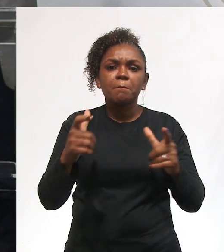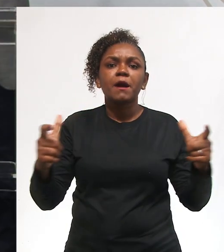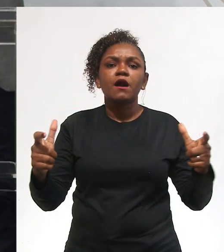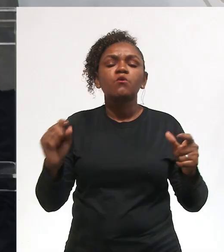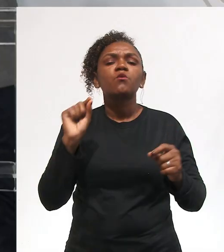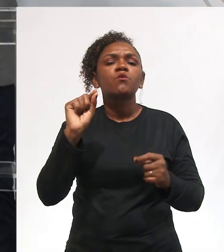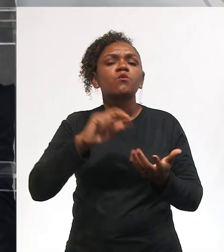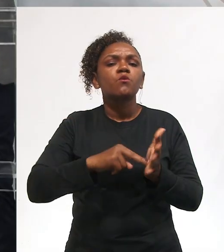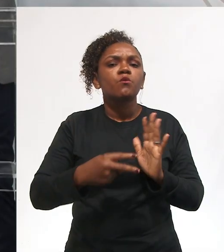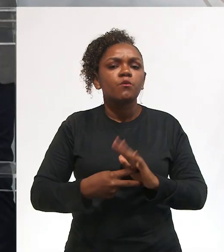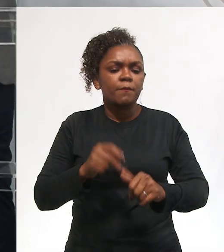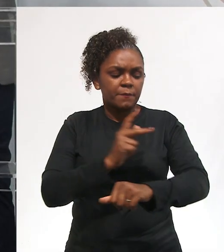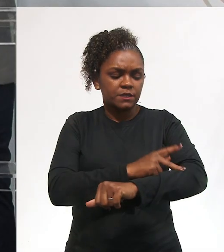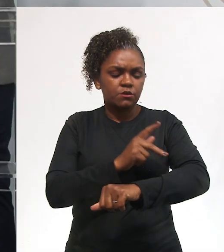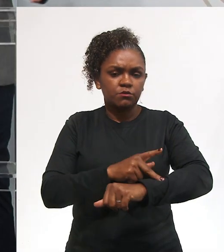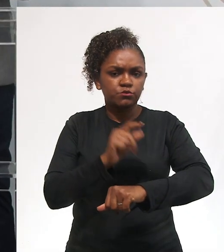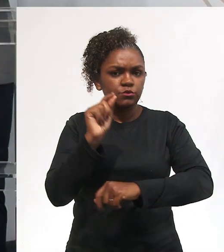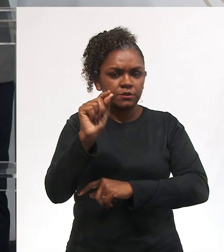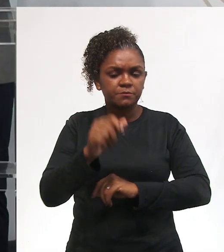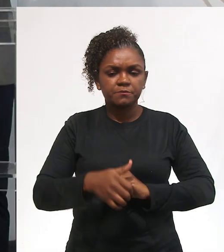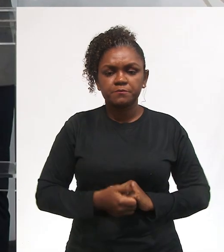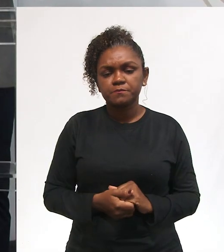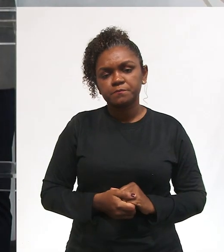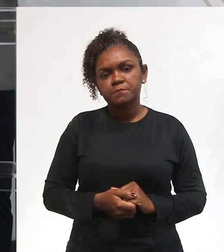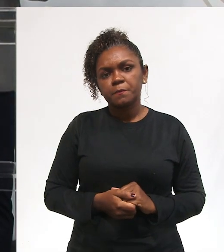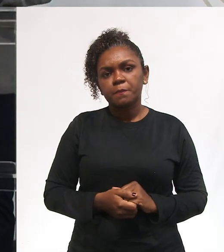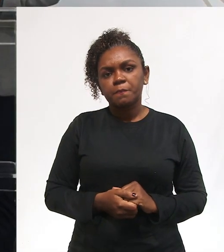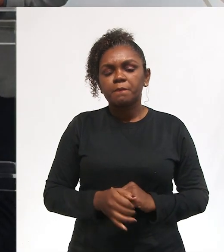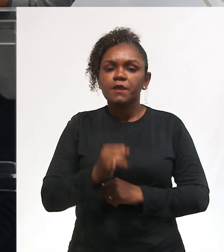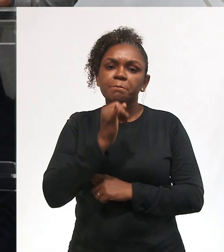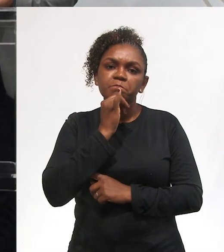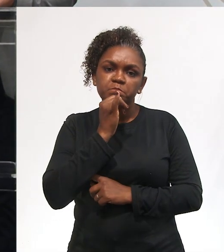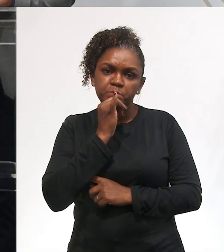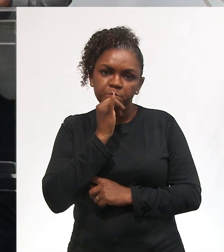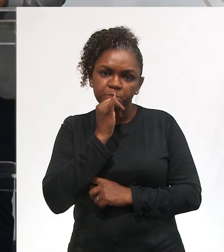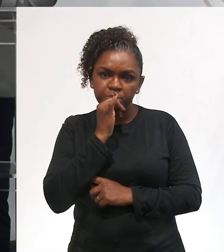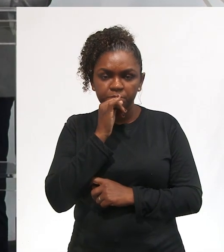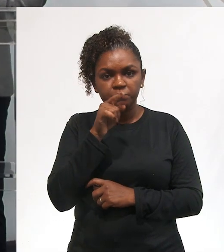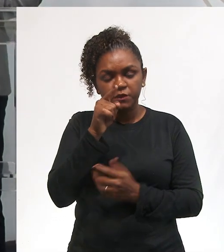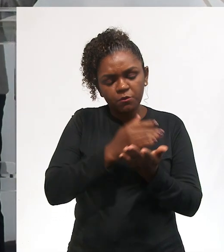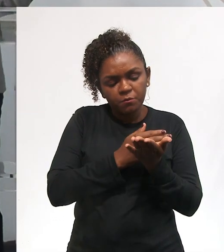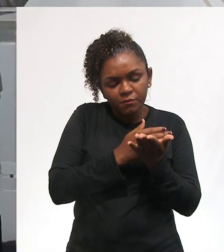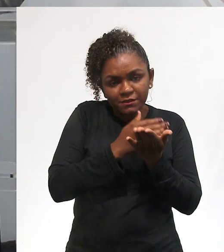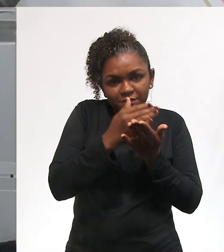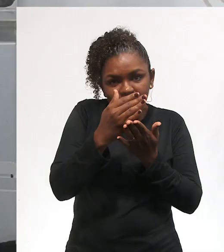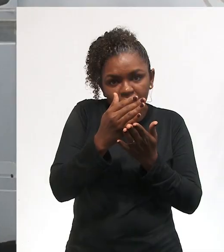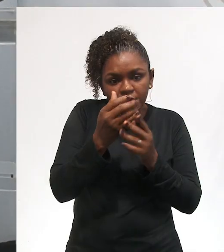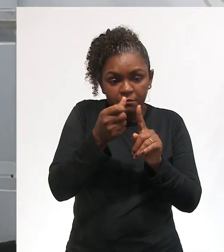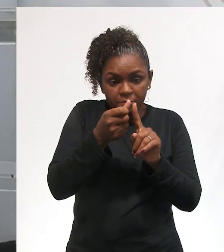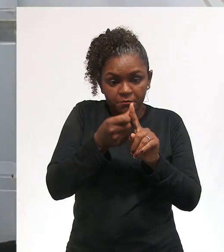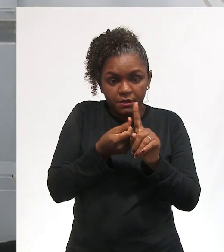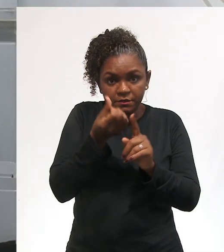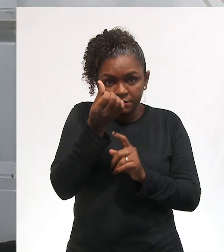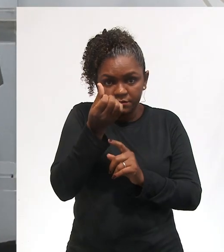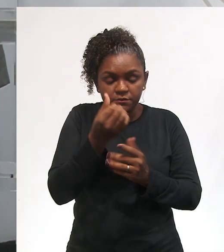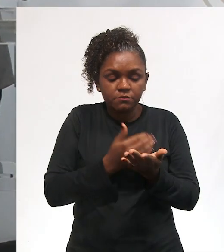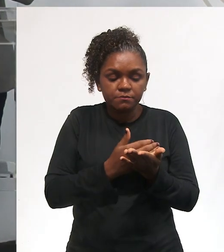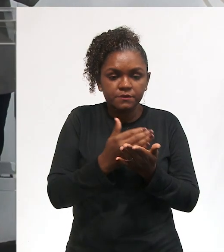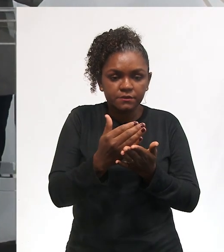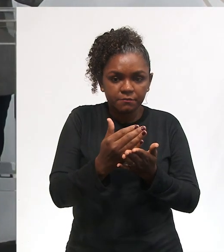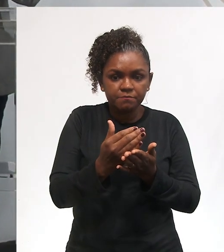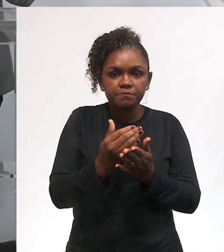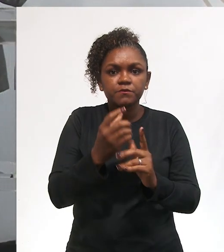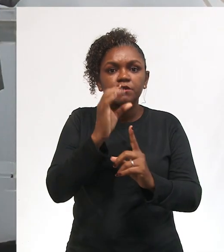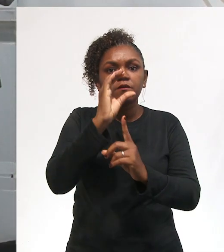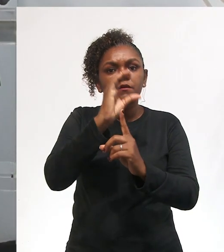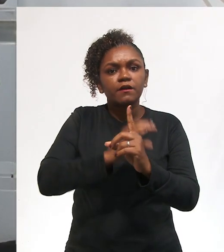macro, né? É aquilo que você vai começar o seu semestre e vai fazer um planejamento maior, amplo, né? Então, você vai pegar o